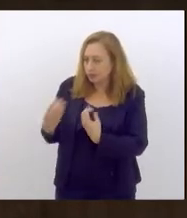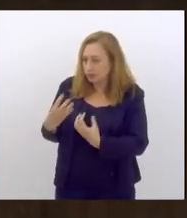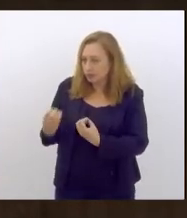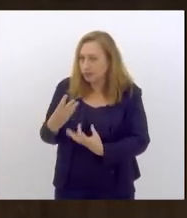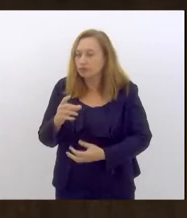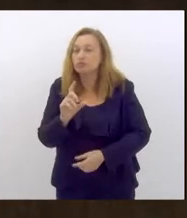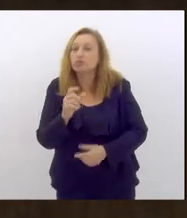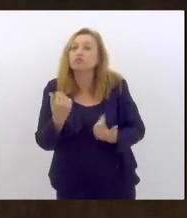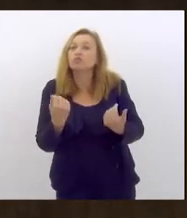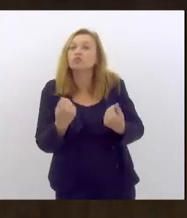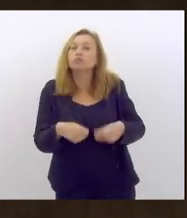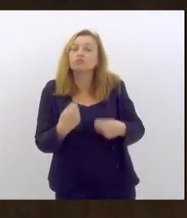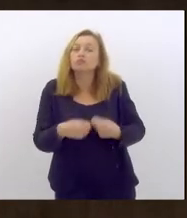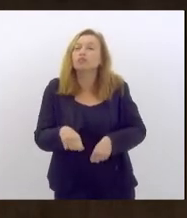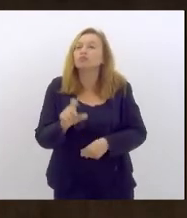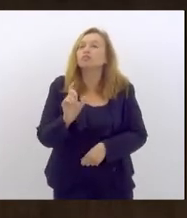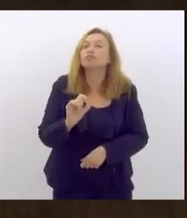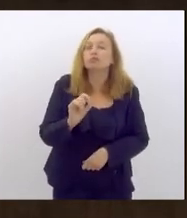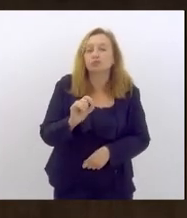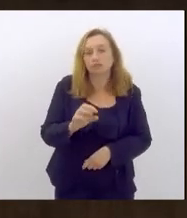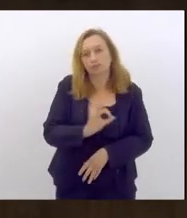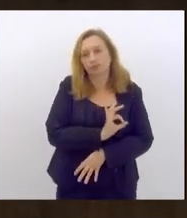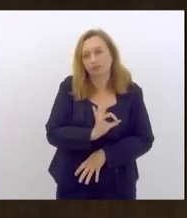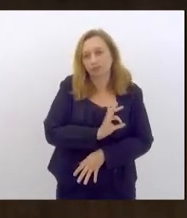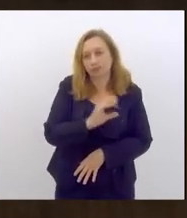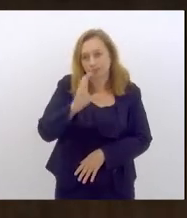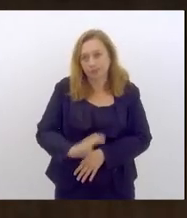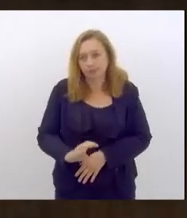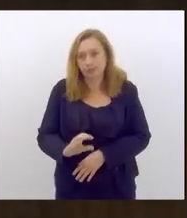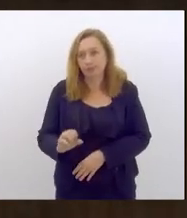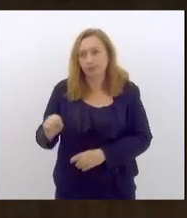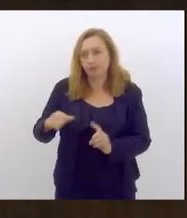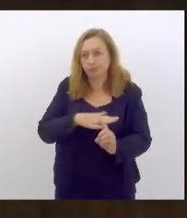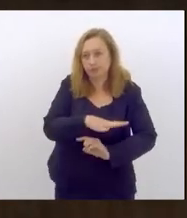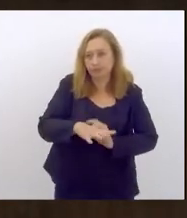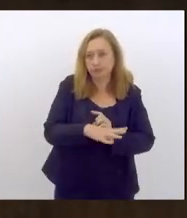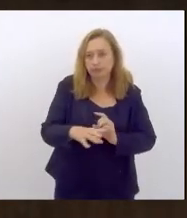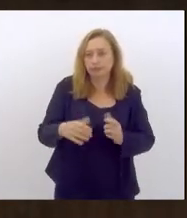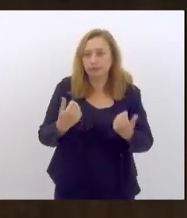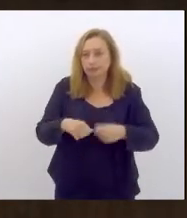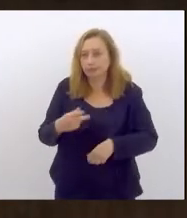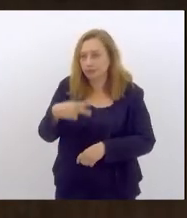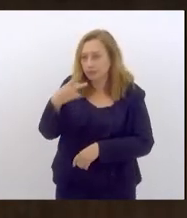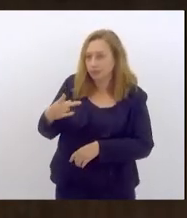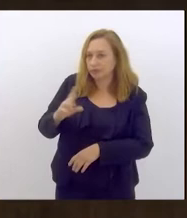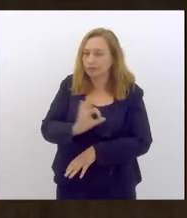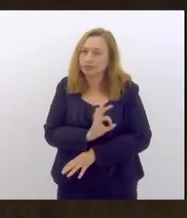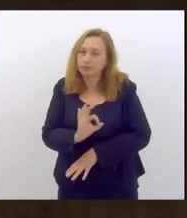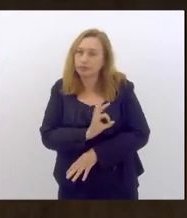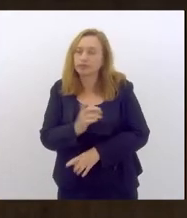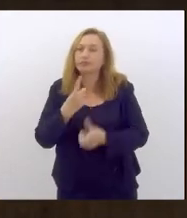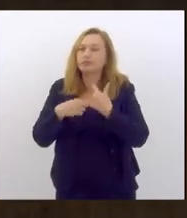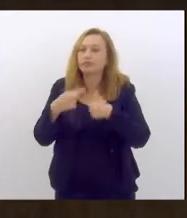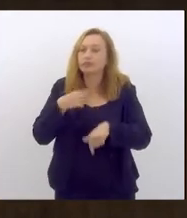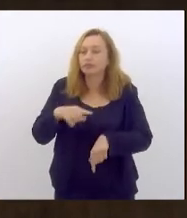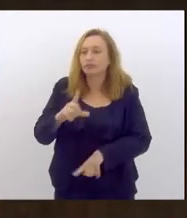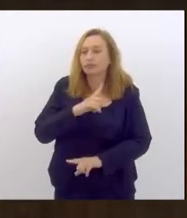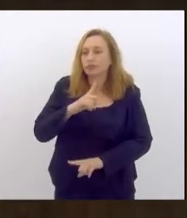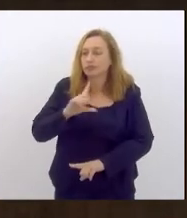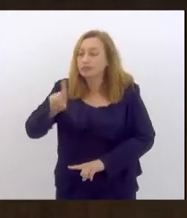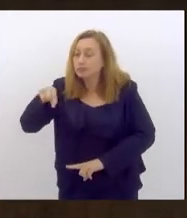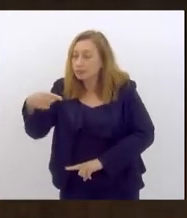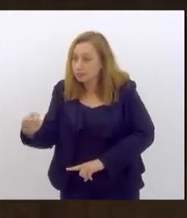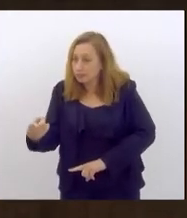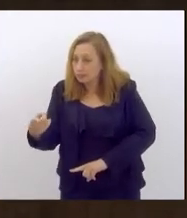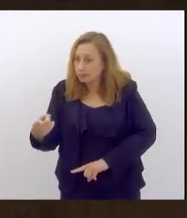que precisa a Polícia Civil. Se, de um lado, a sociedade tem que dizer que polícia deseja ter, do outro